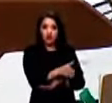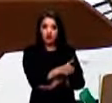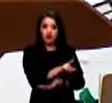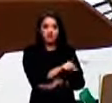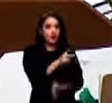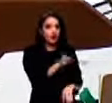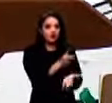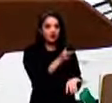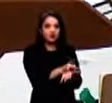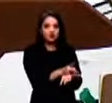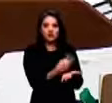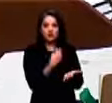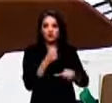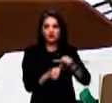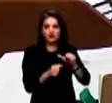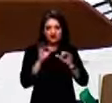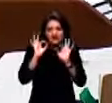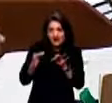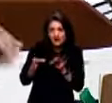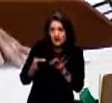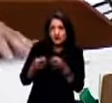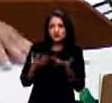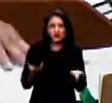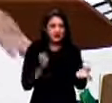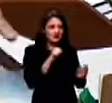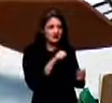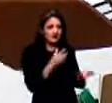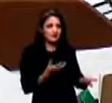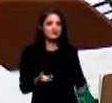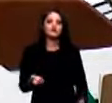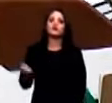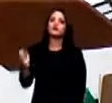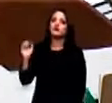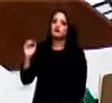valerão. Exato. É isso? Exato. O que já foi julgado...